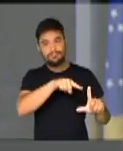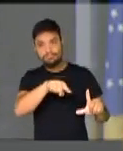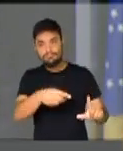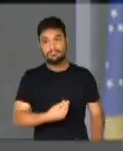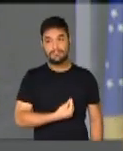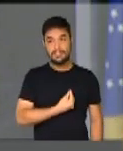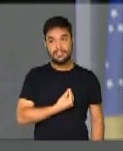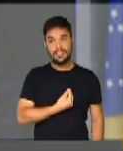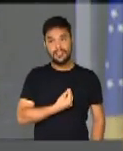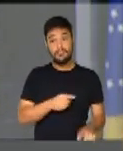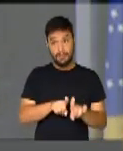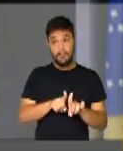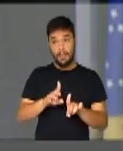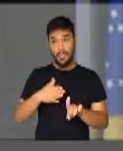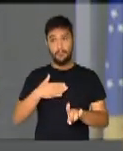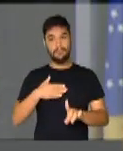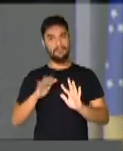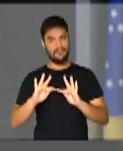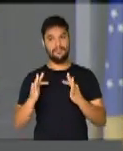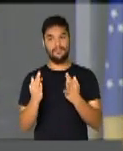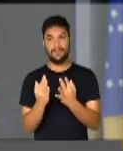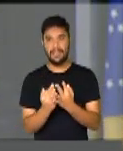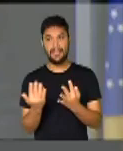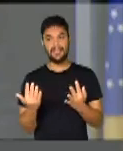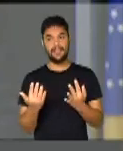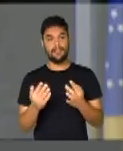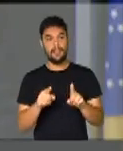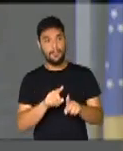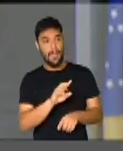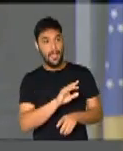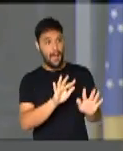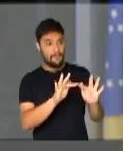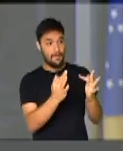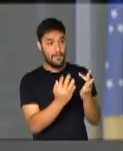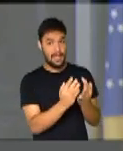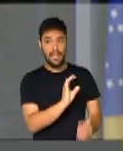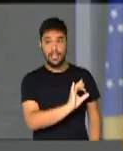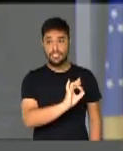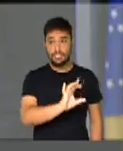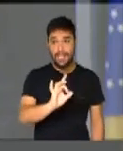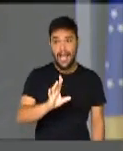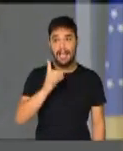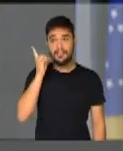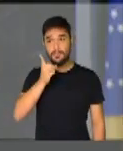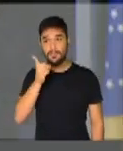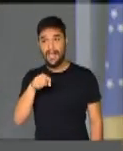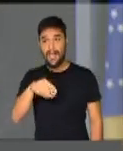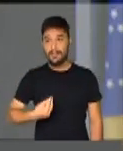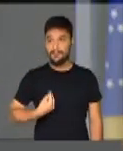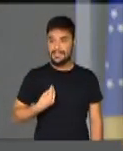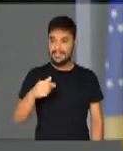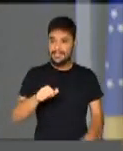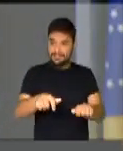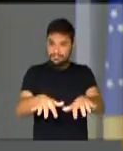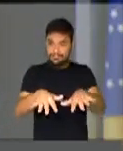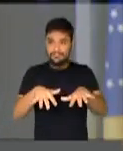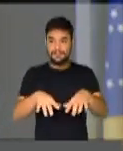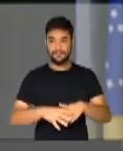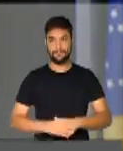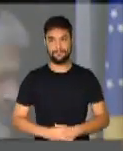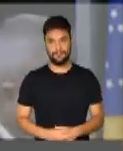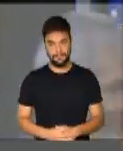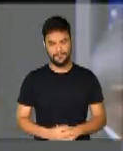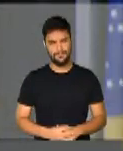familiares que acompanham os seus parlamentares empossados na data de hoje, sem